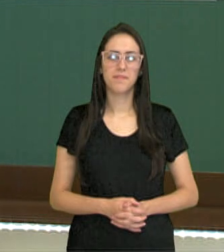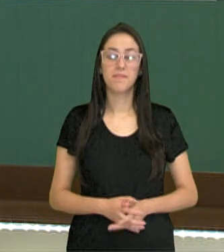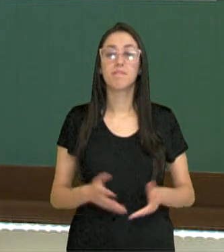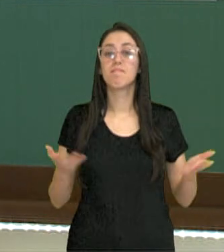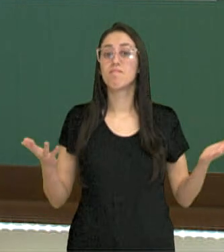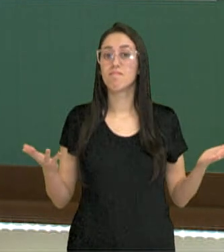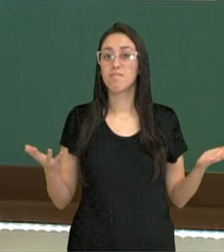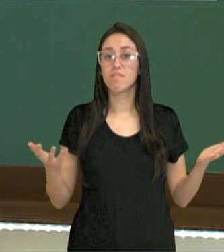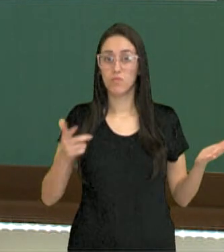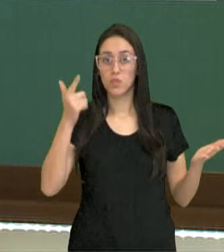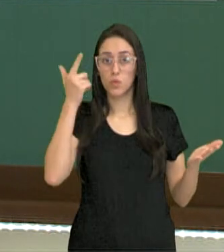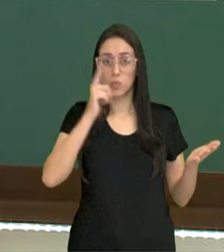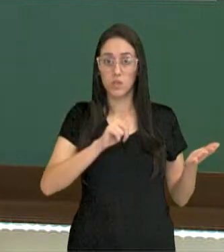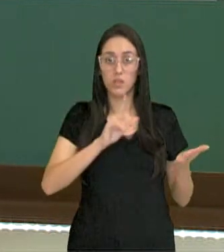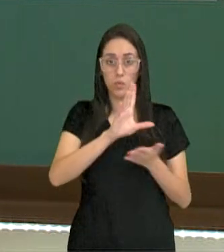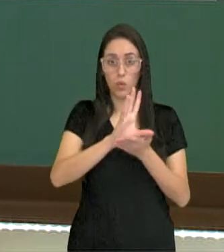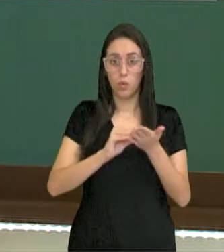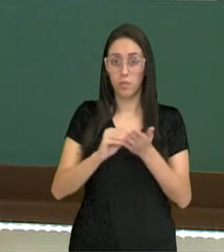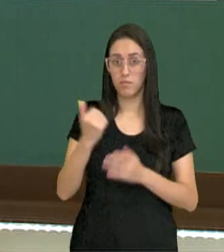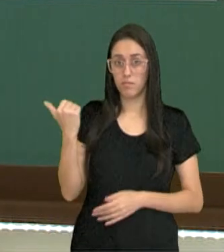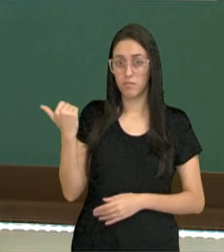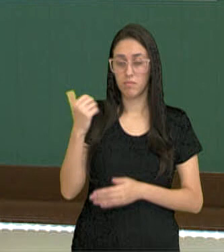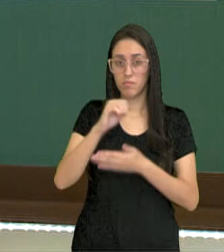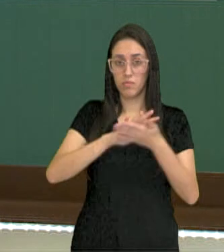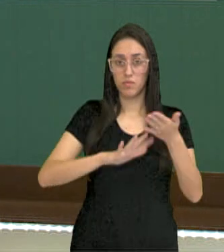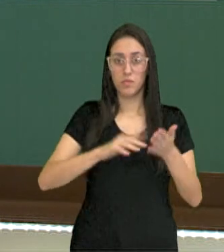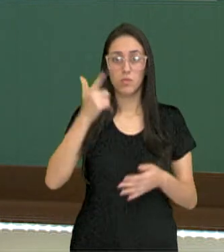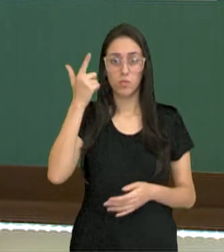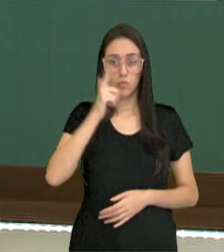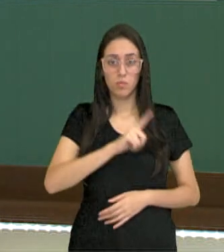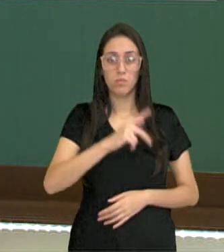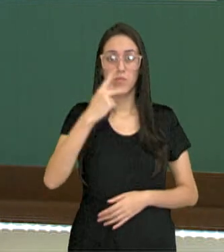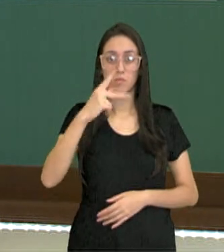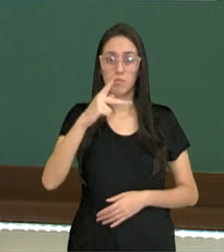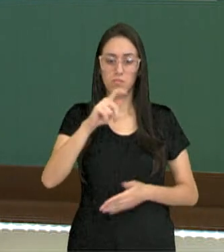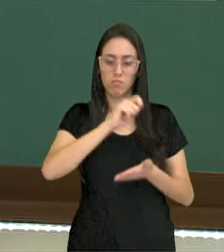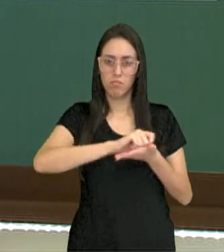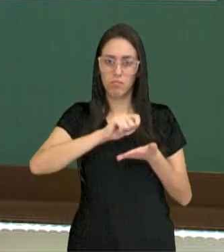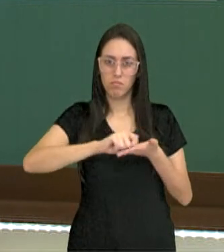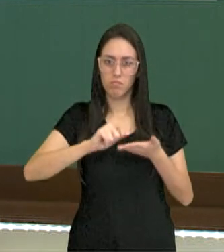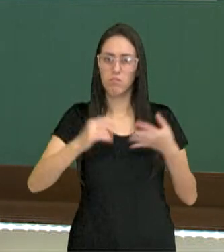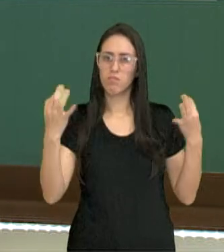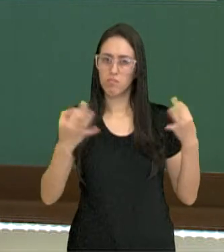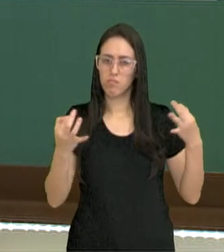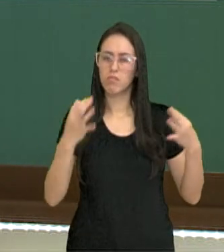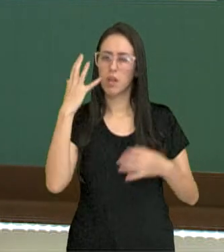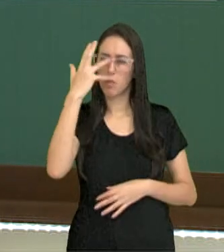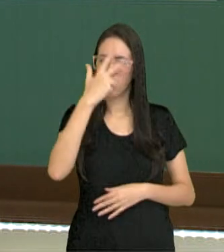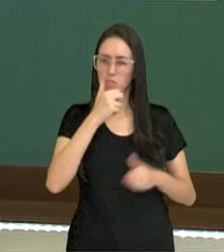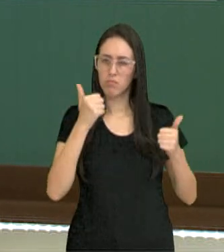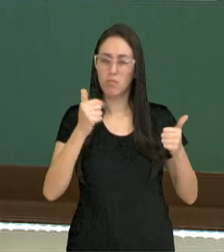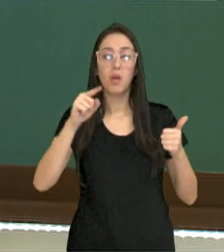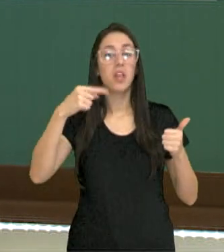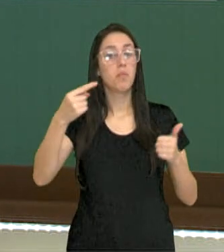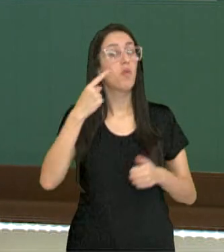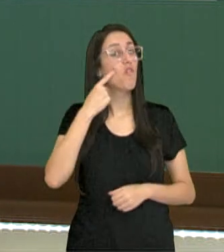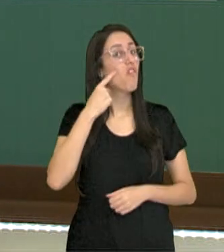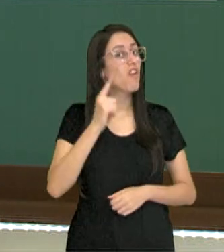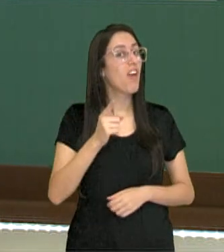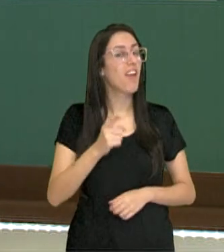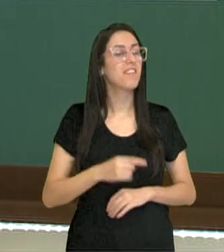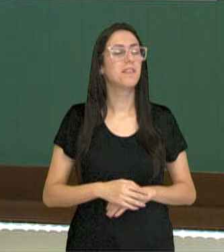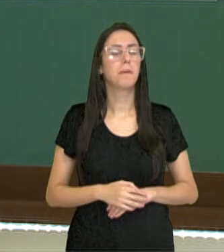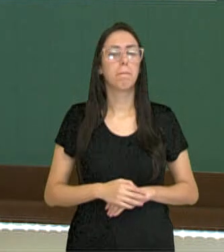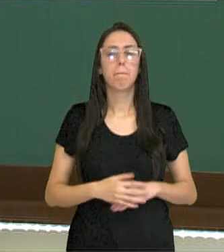E aí, copiou direitinho essa atividade? Com a sua letra bonita, bem caprichado? Depois eu quero ver esse caderno. Então